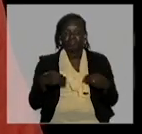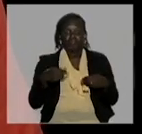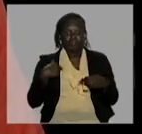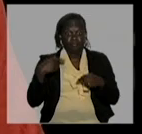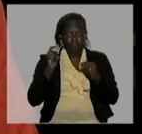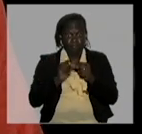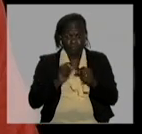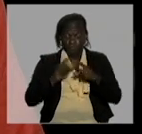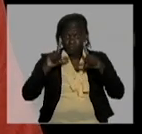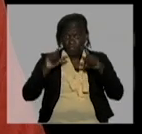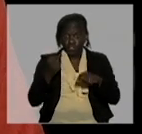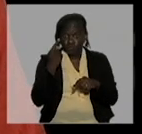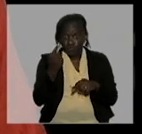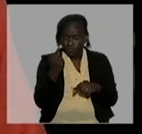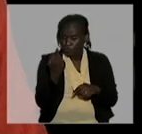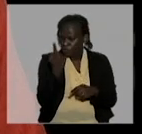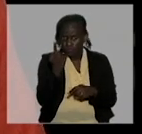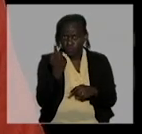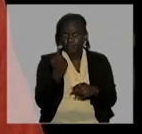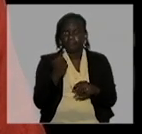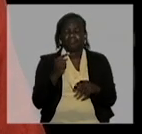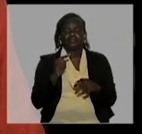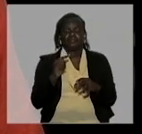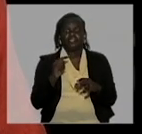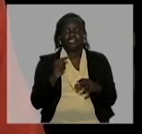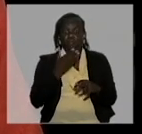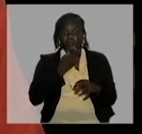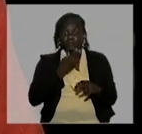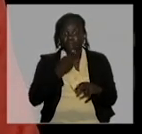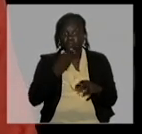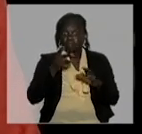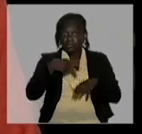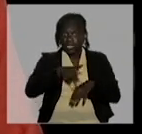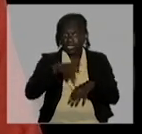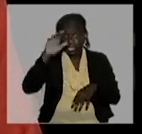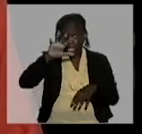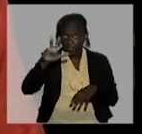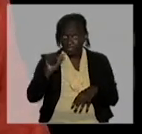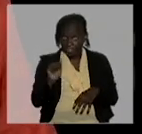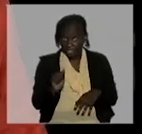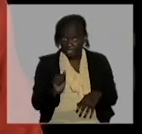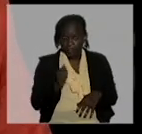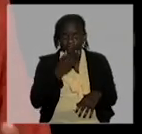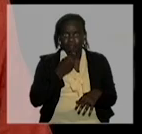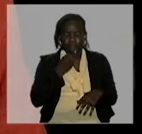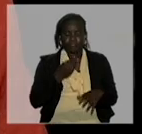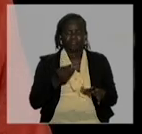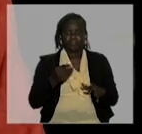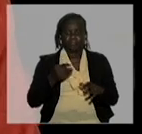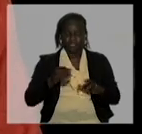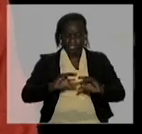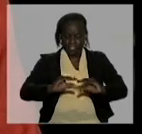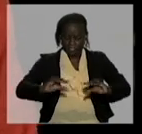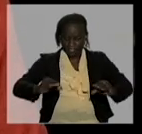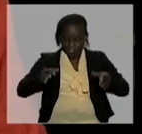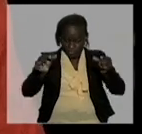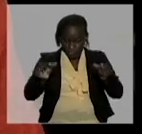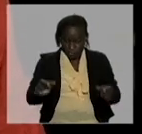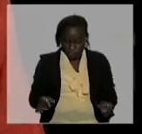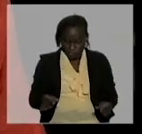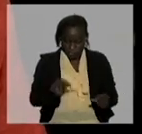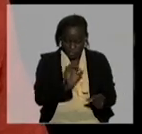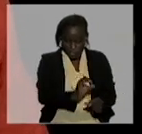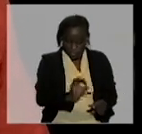E eu fiz uma foto específica, que era um africano, um menino africano tocando um